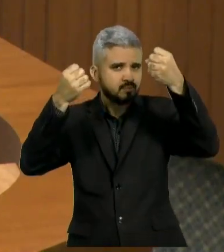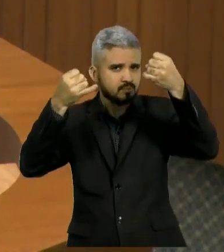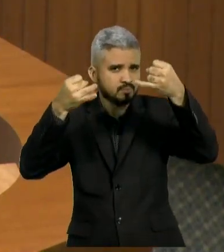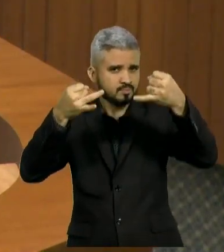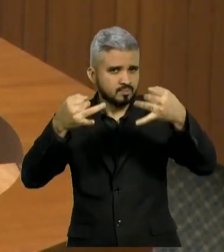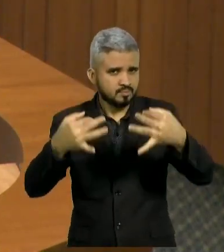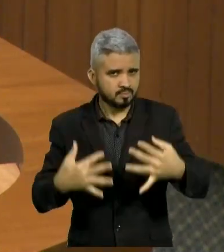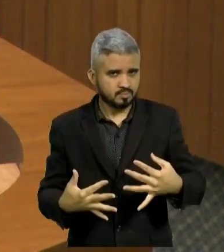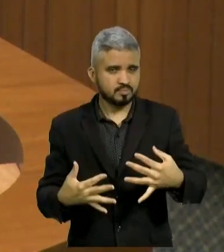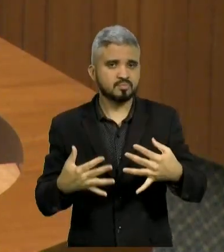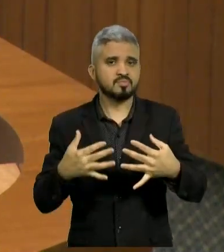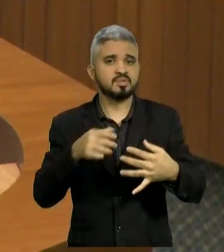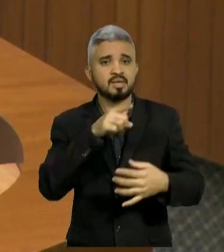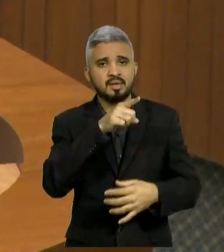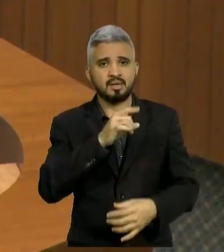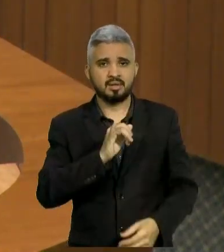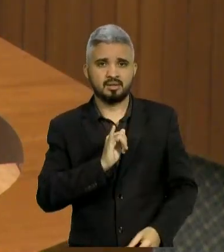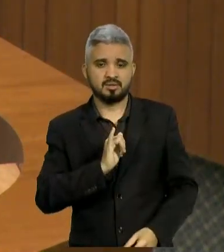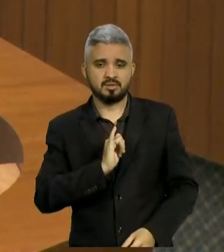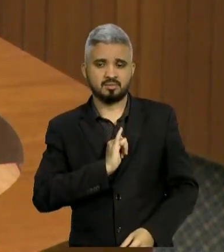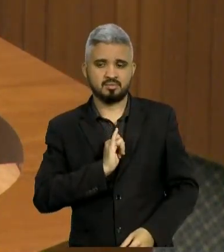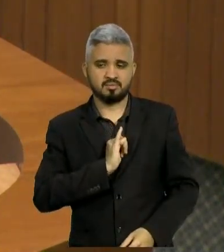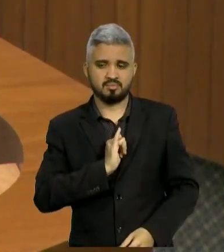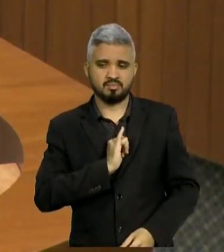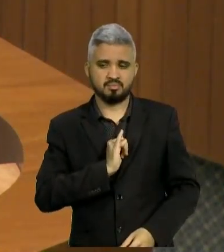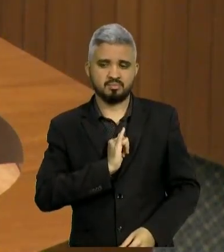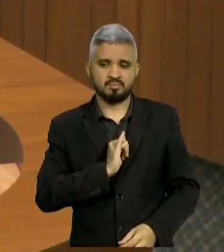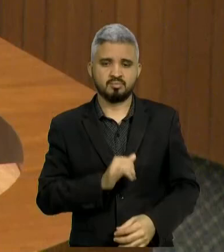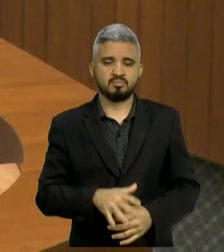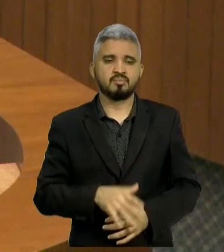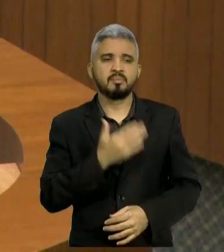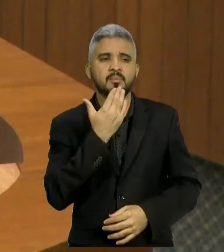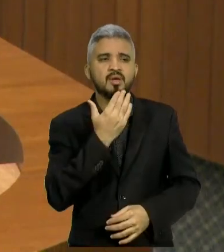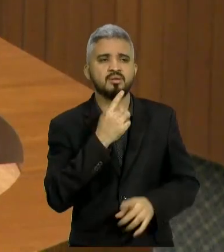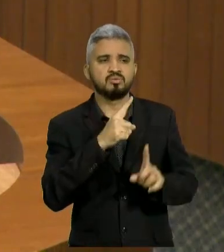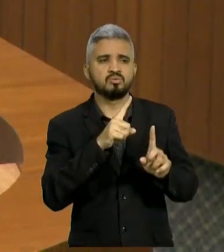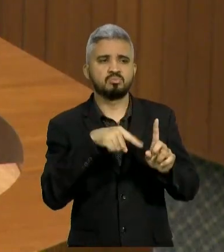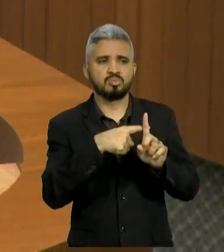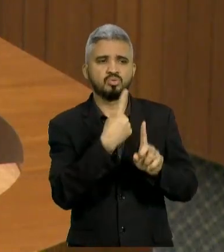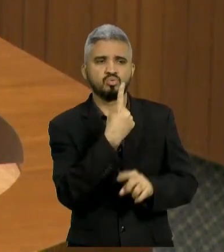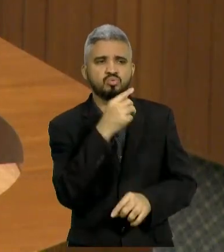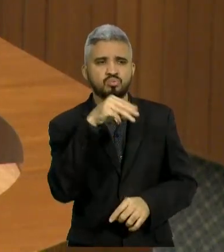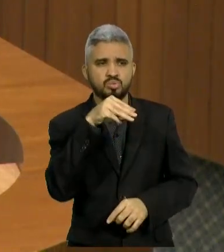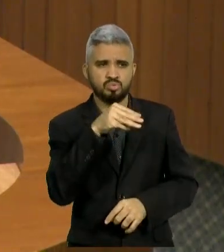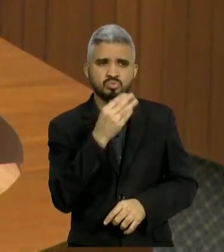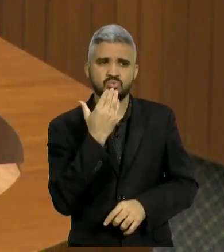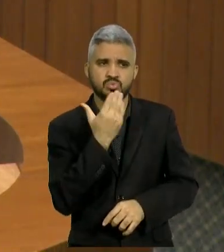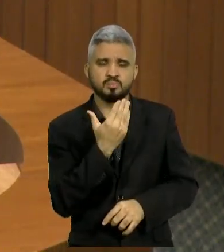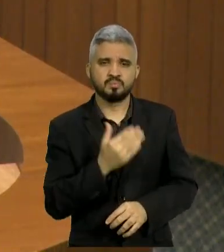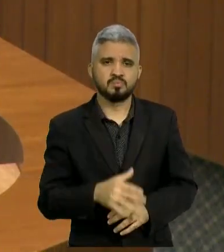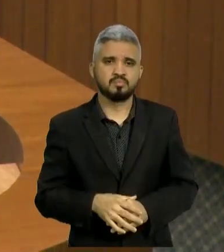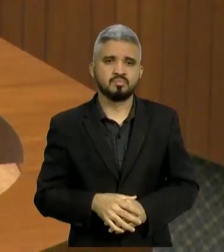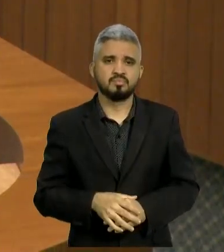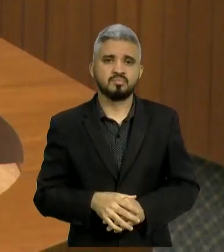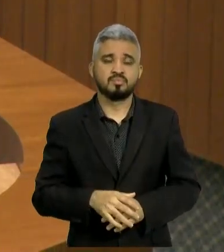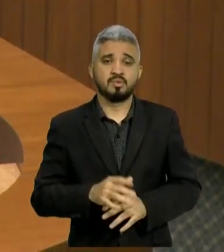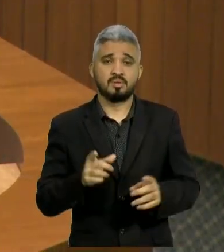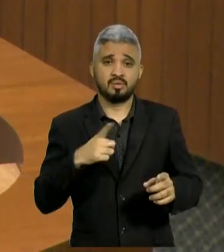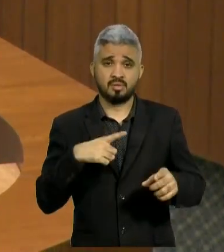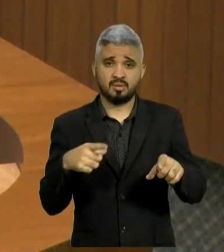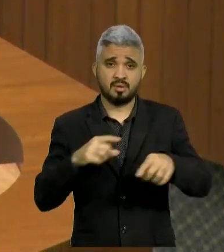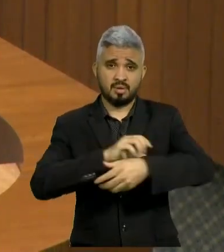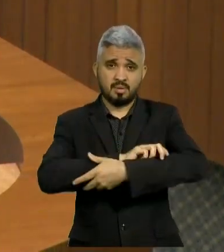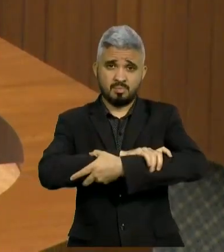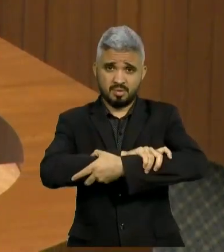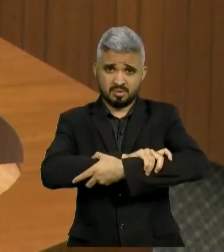realizando na cidade de Imperatriz. Só mais um minutinho. É uma parceria com o governo do estado, a